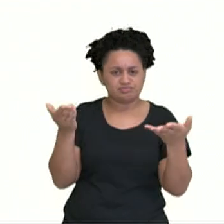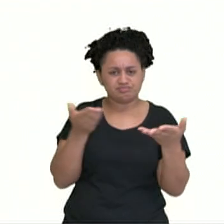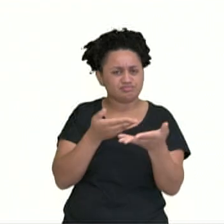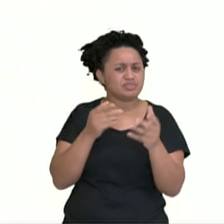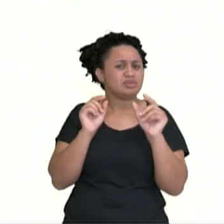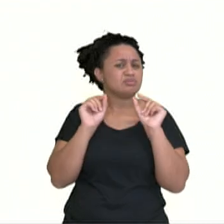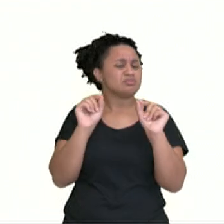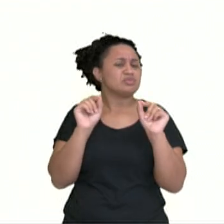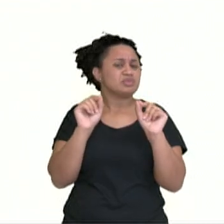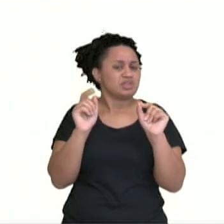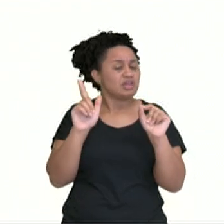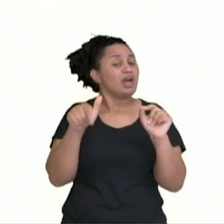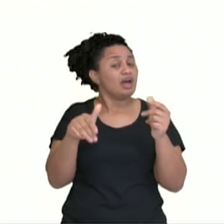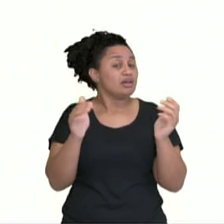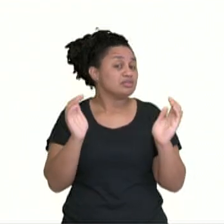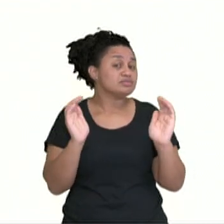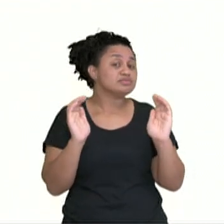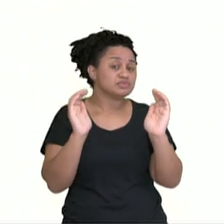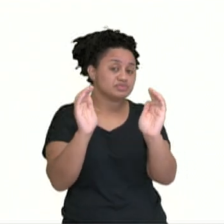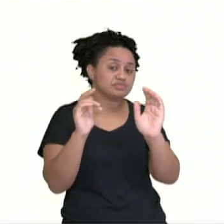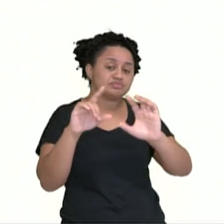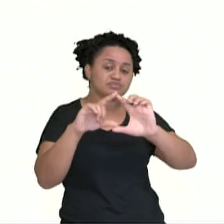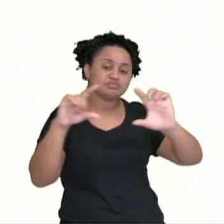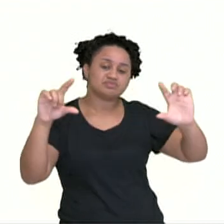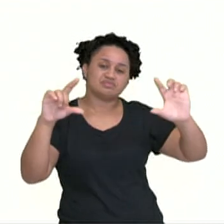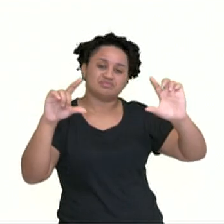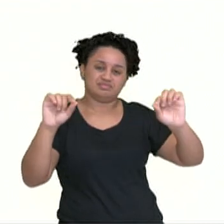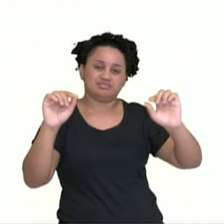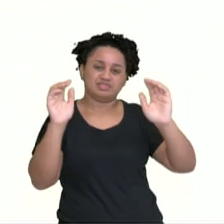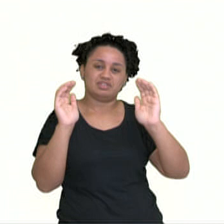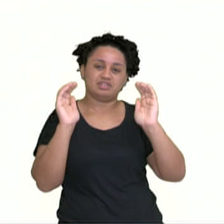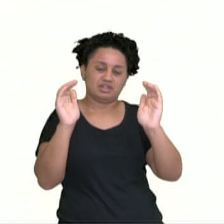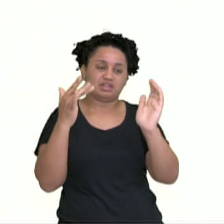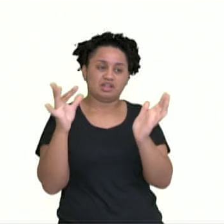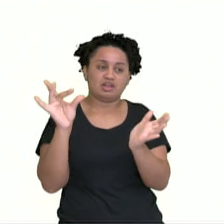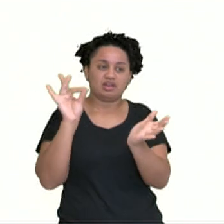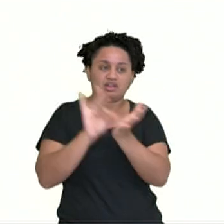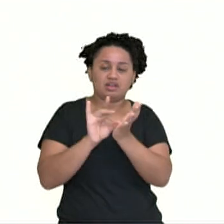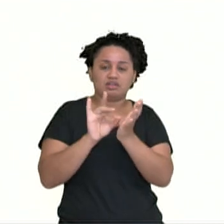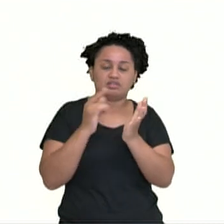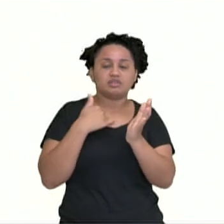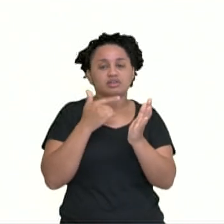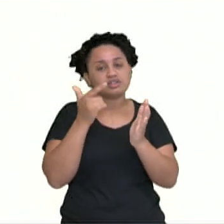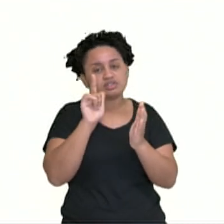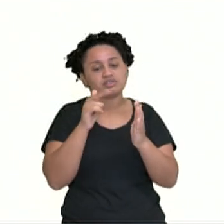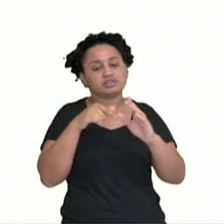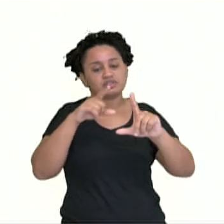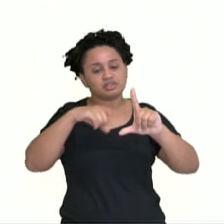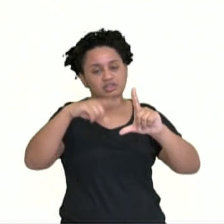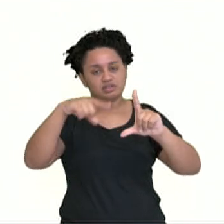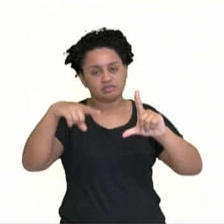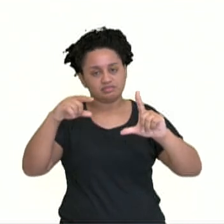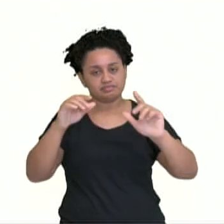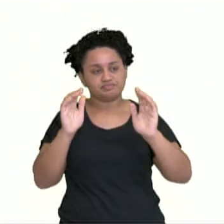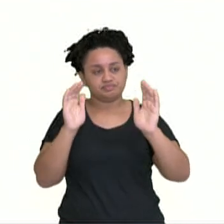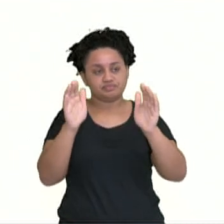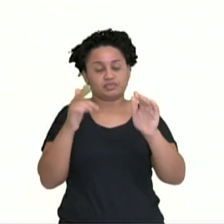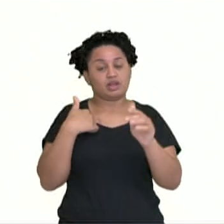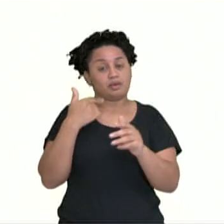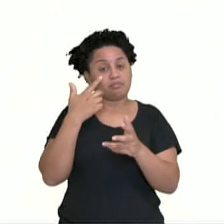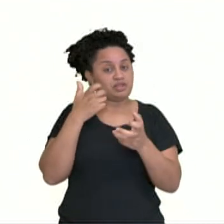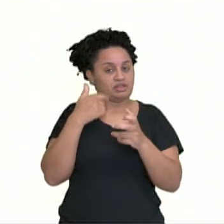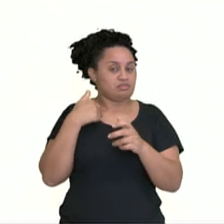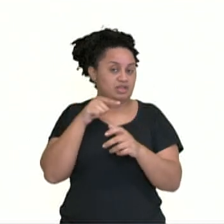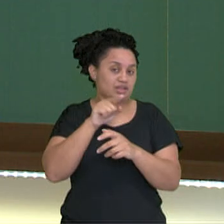é que a função, a expressão matemática que deu origem àquele gráfico, né? Veja que esse não é